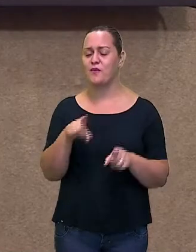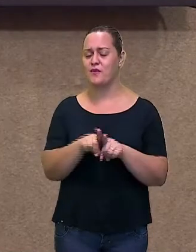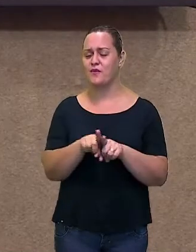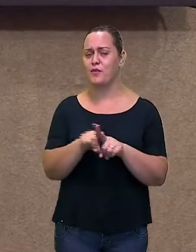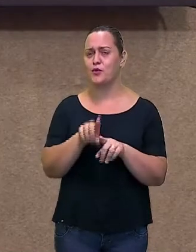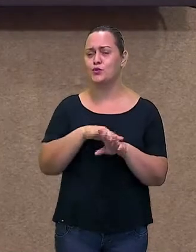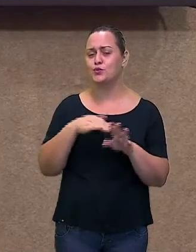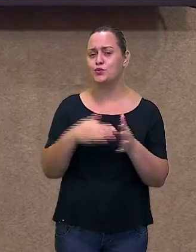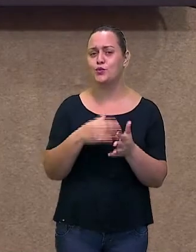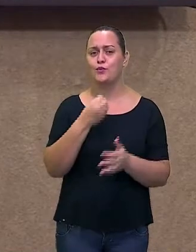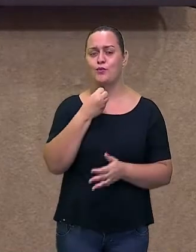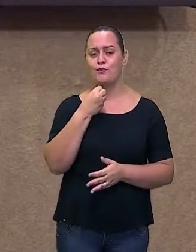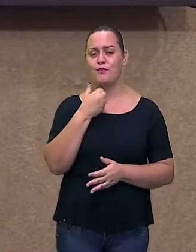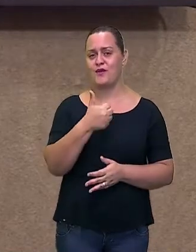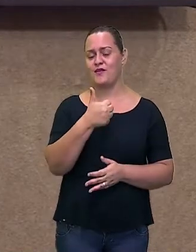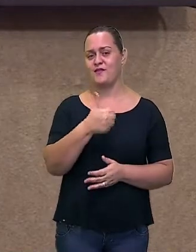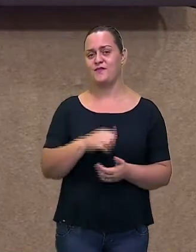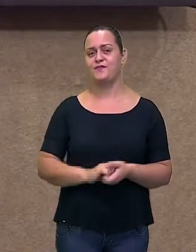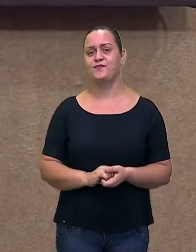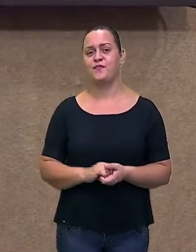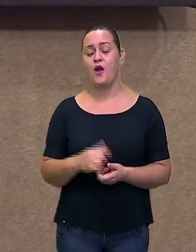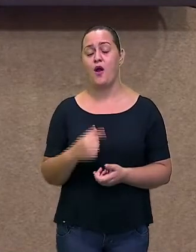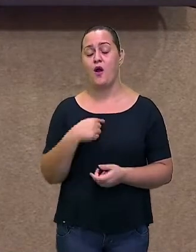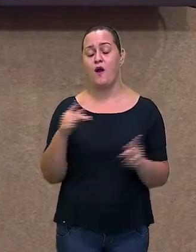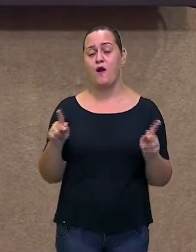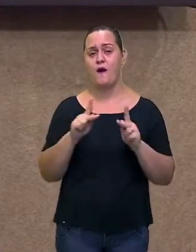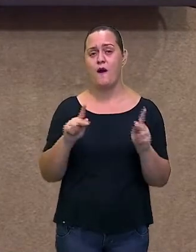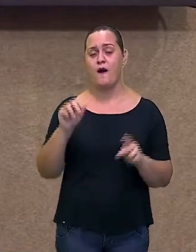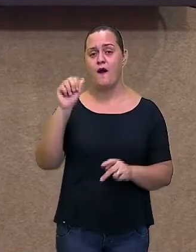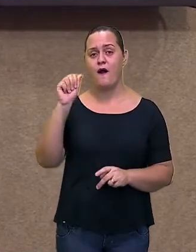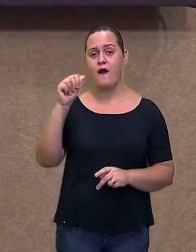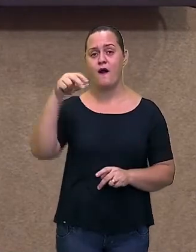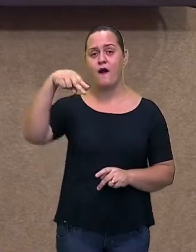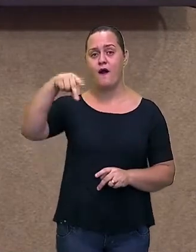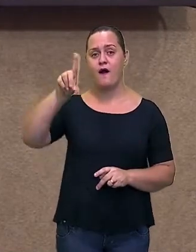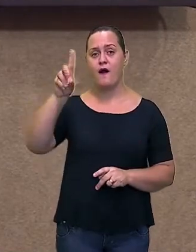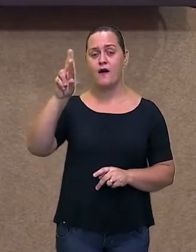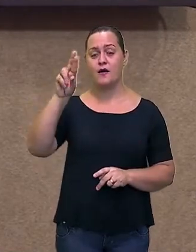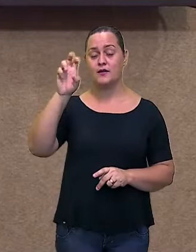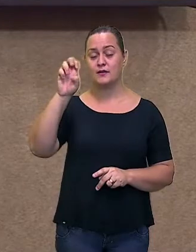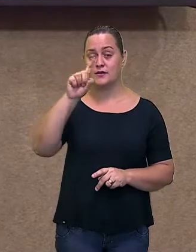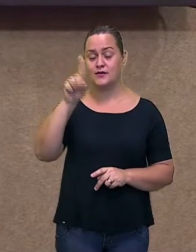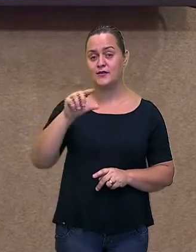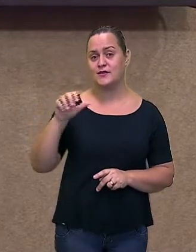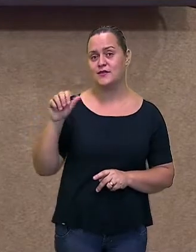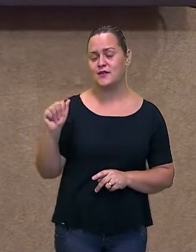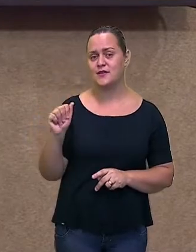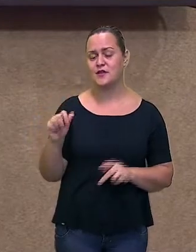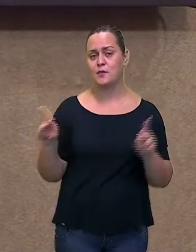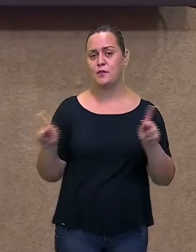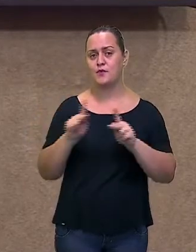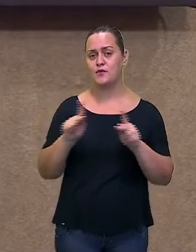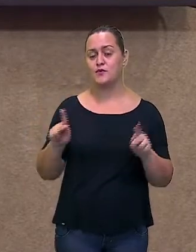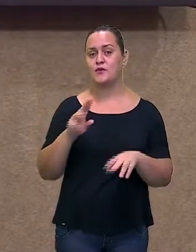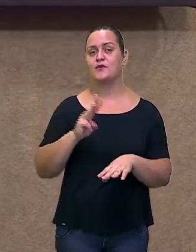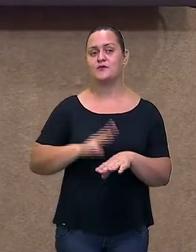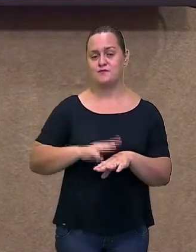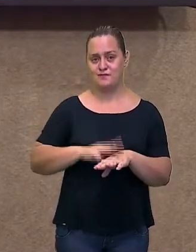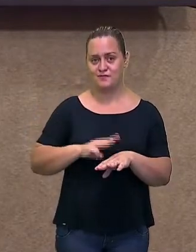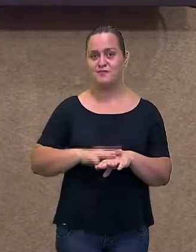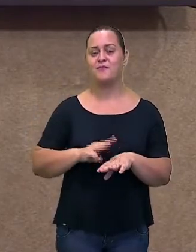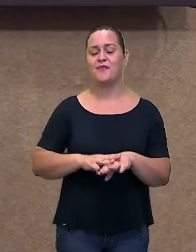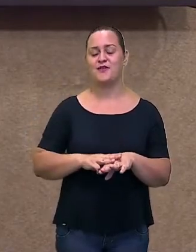bom eu sou Andreza Amorim professora de matemática para vocês mesmo estudantes do 3º ano